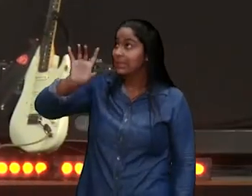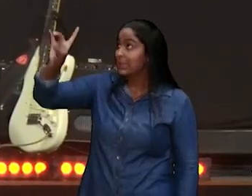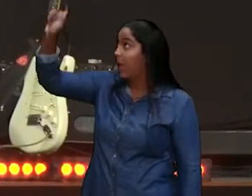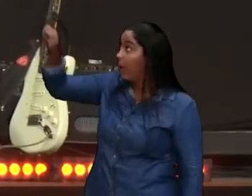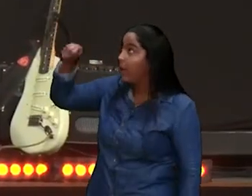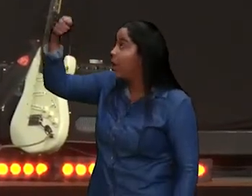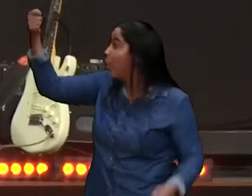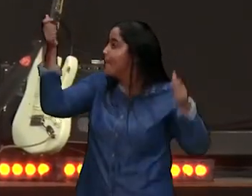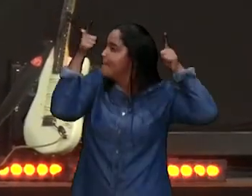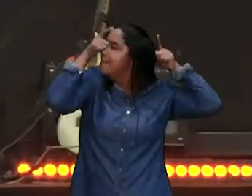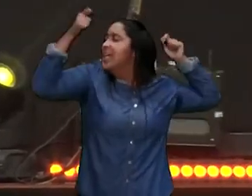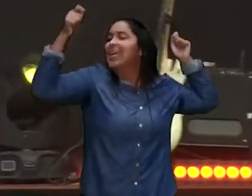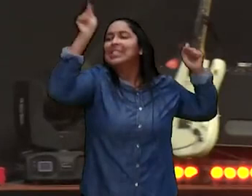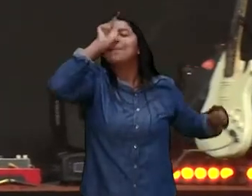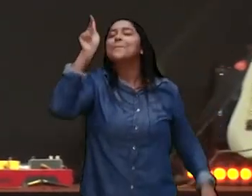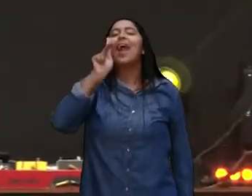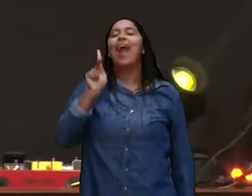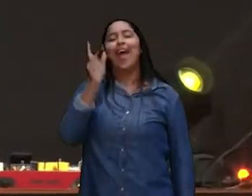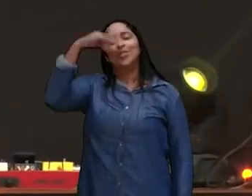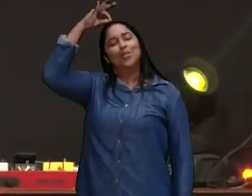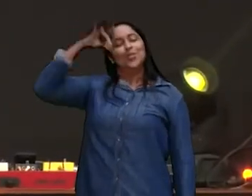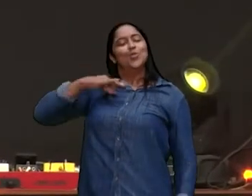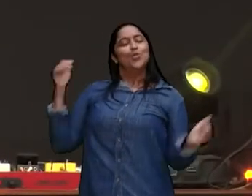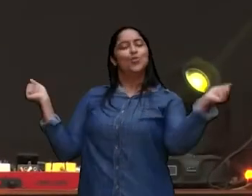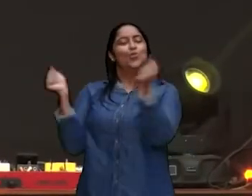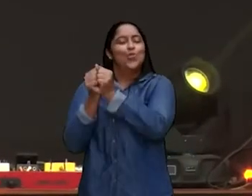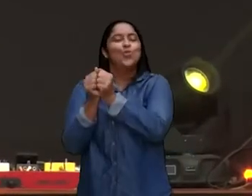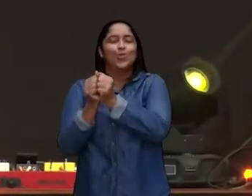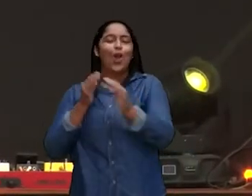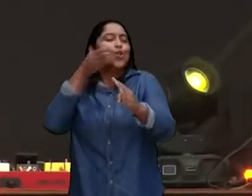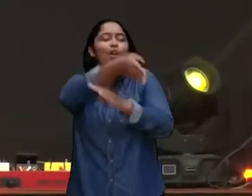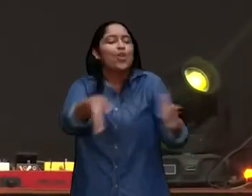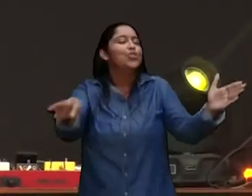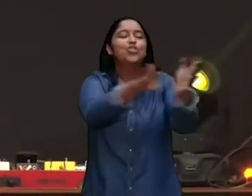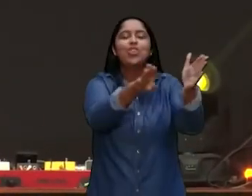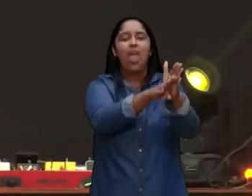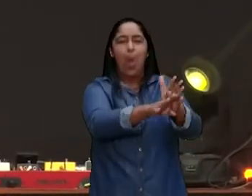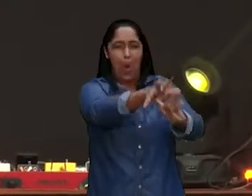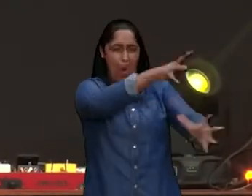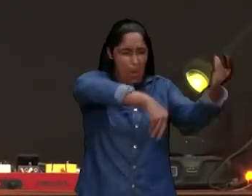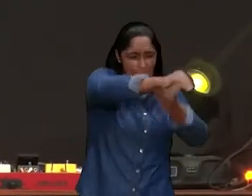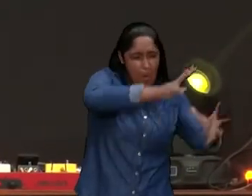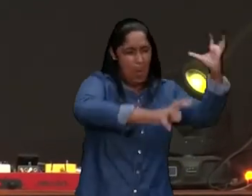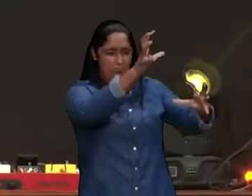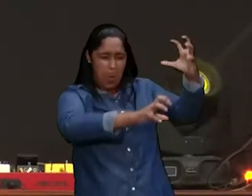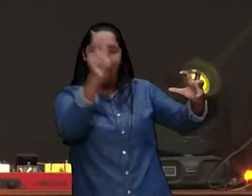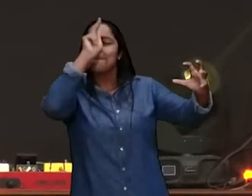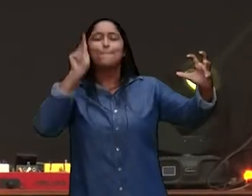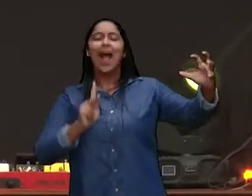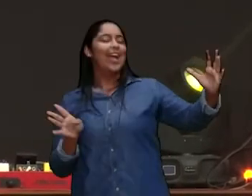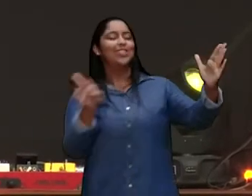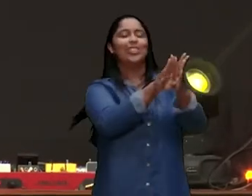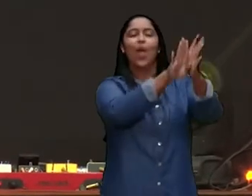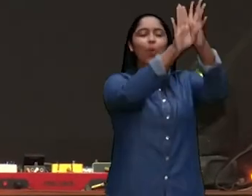paz na minha vida Jesus onde eu chego ânimos acirrados o pau quebrando chegou a paz você chegou pastor